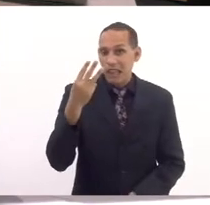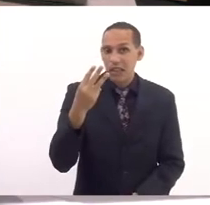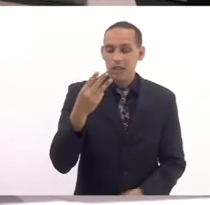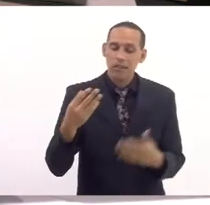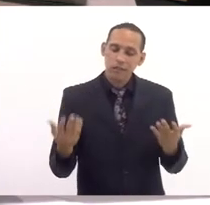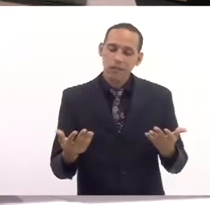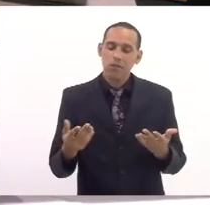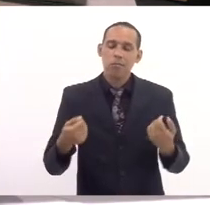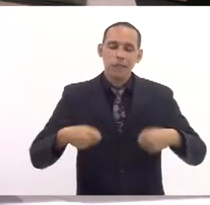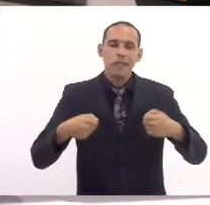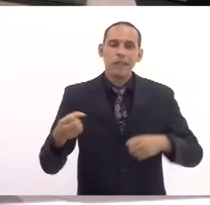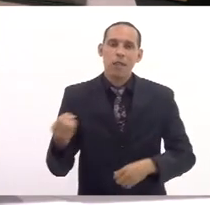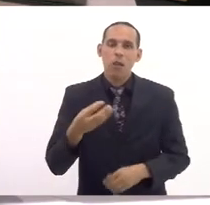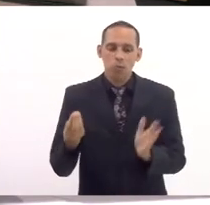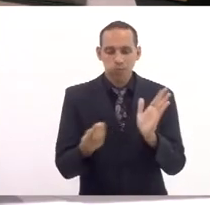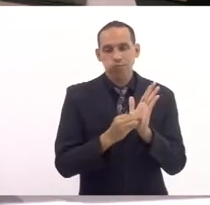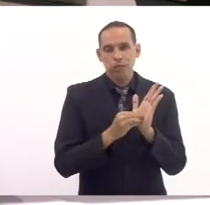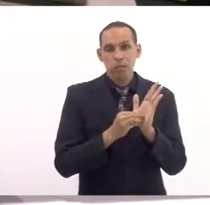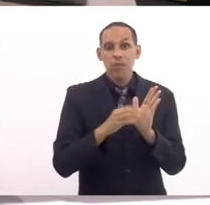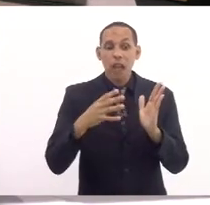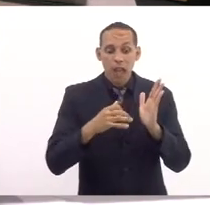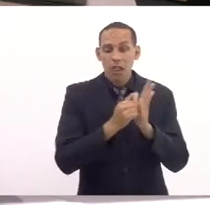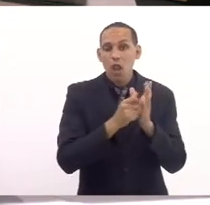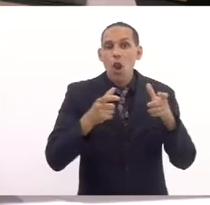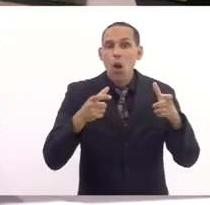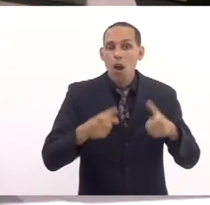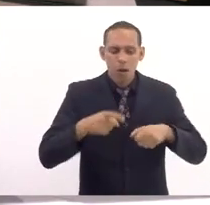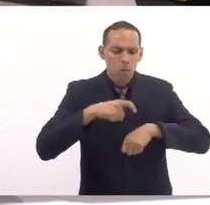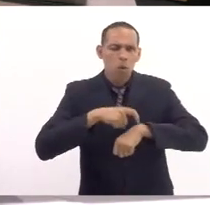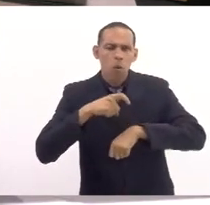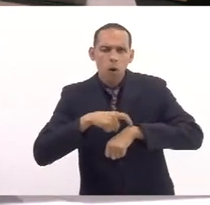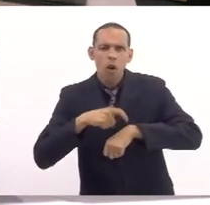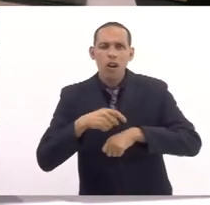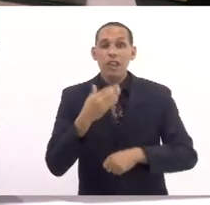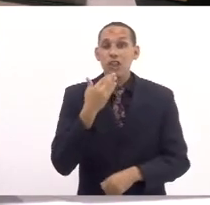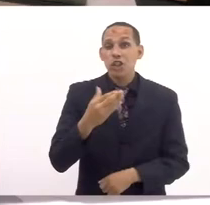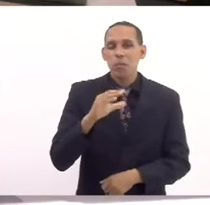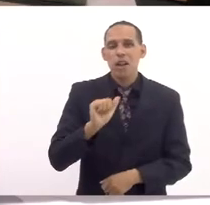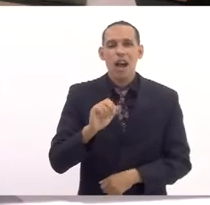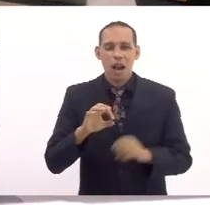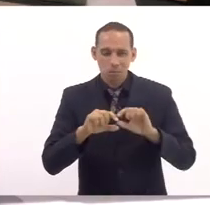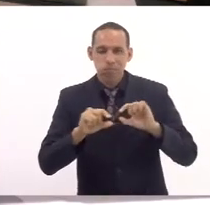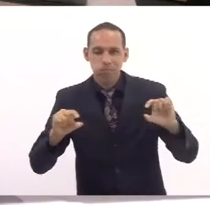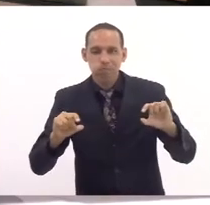os registros são feitos local, hora, tipo de cabo e metragem.